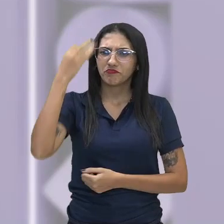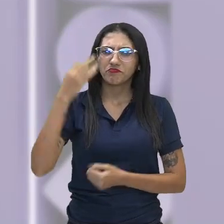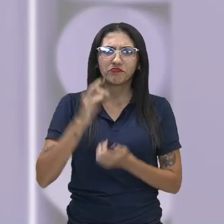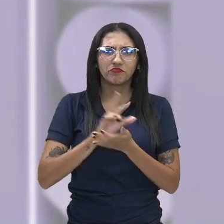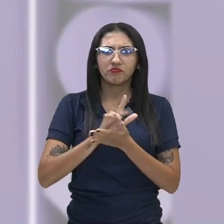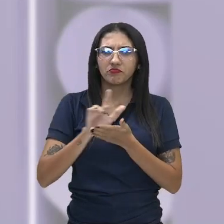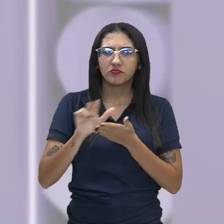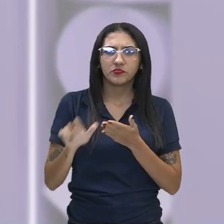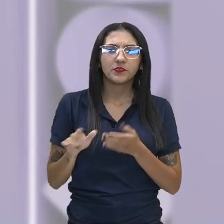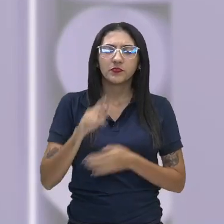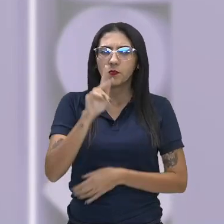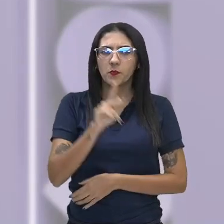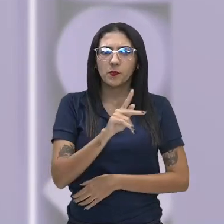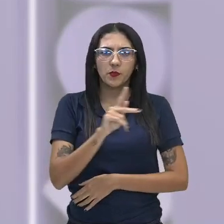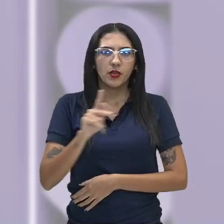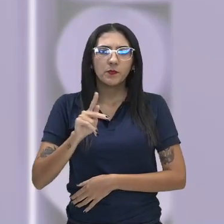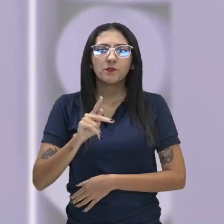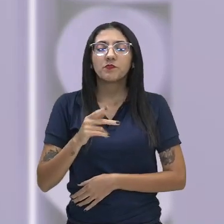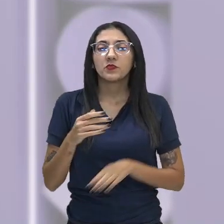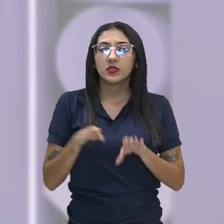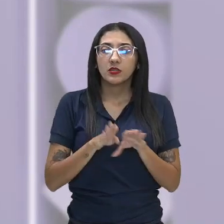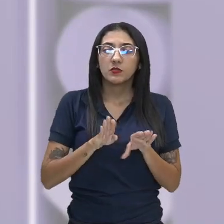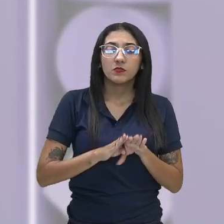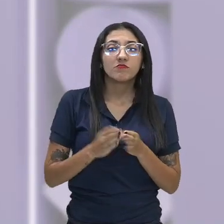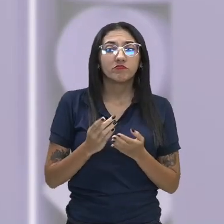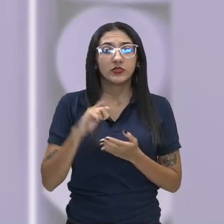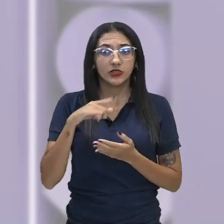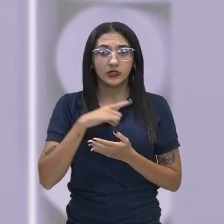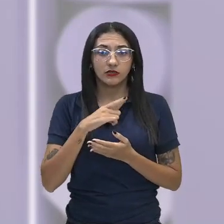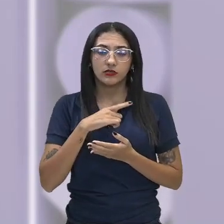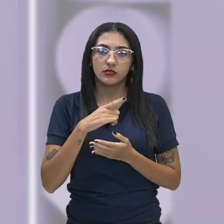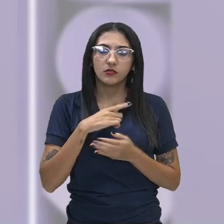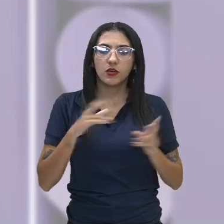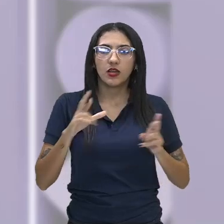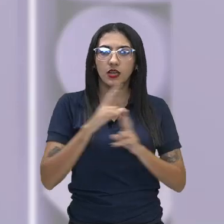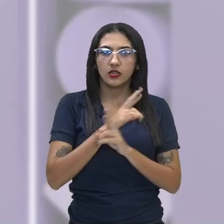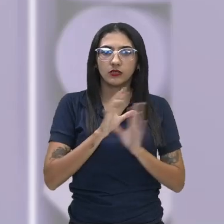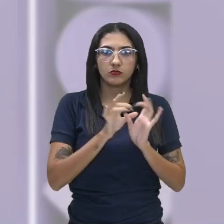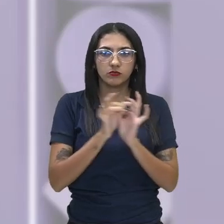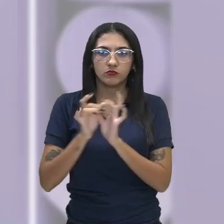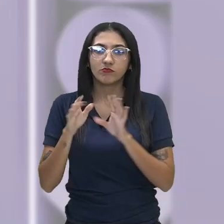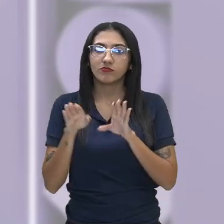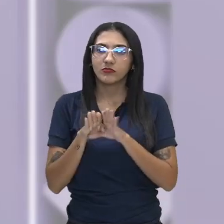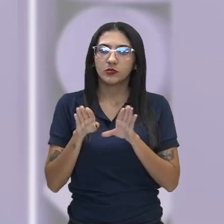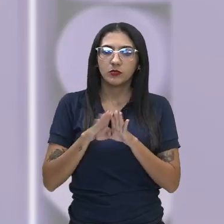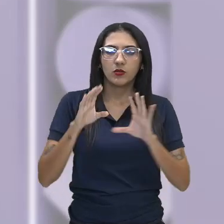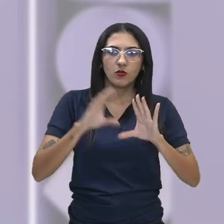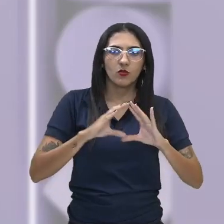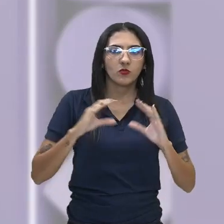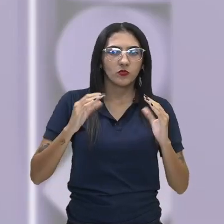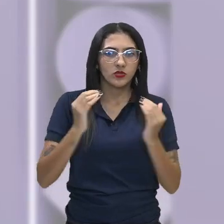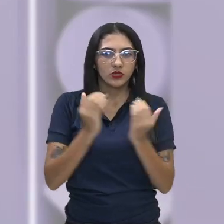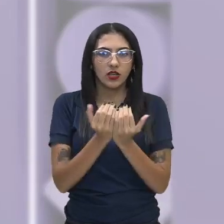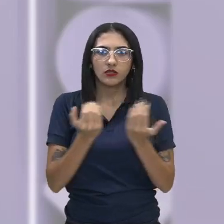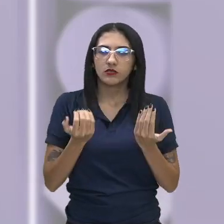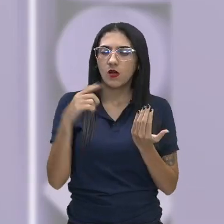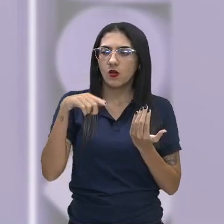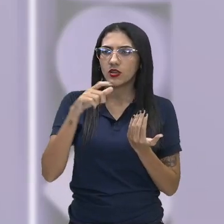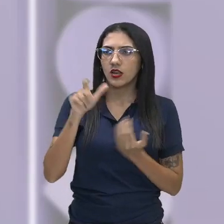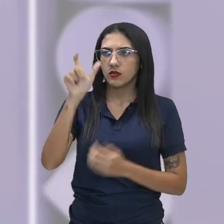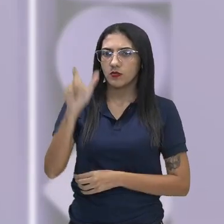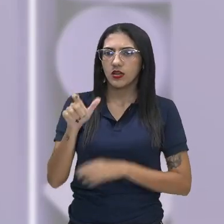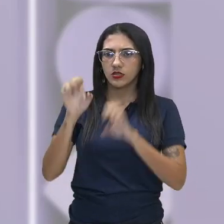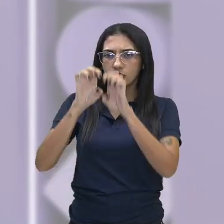santo padroeiro, além de me conectar com o divino, me conecta com a comunidade. Então, aquela imagem do santo,